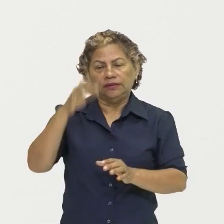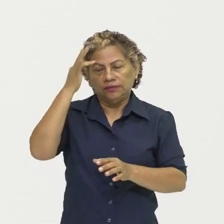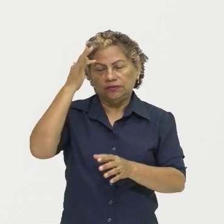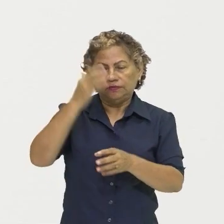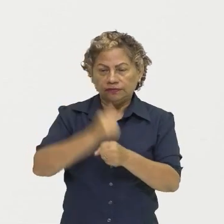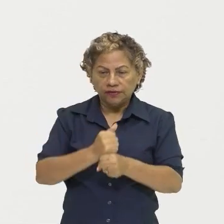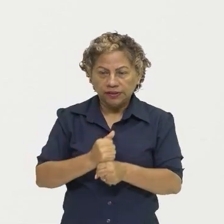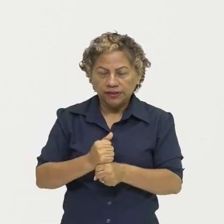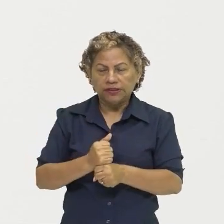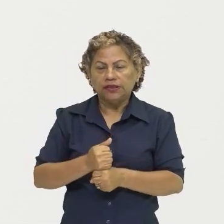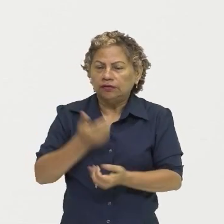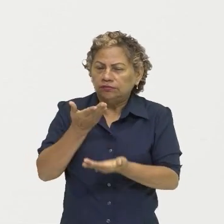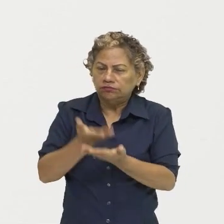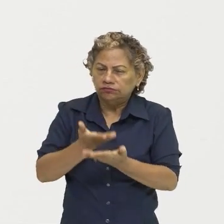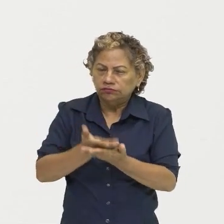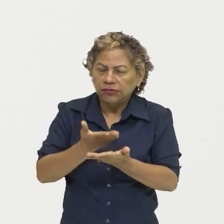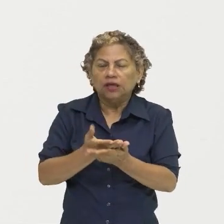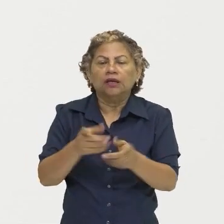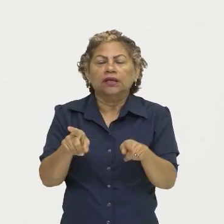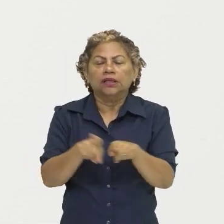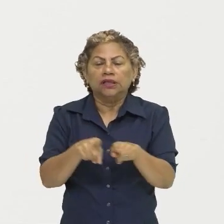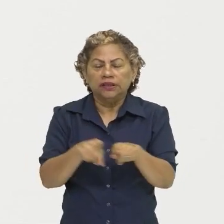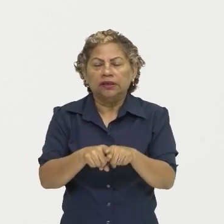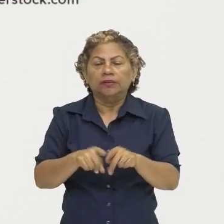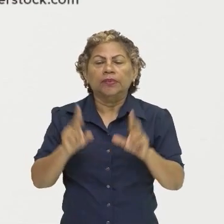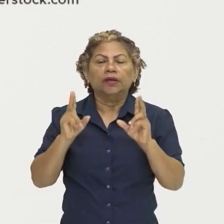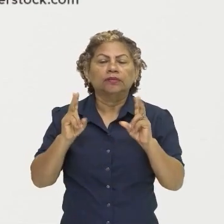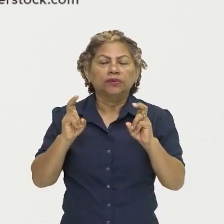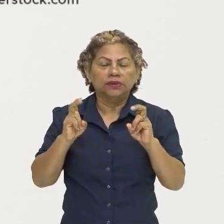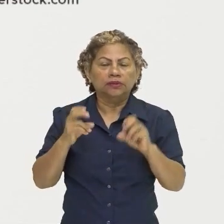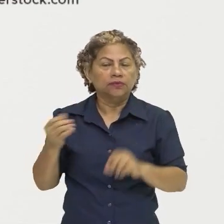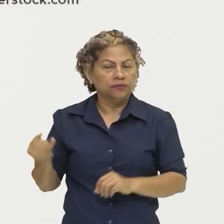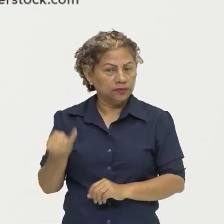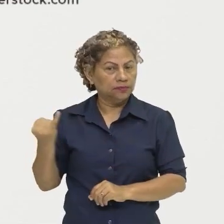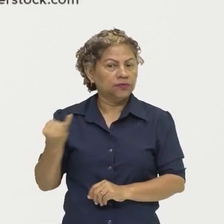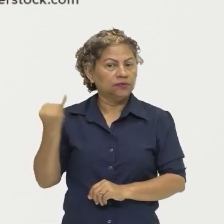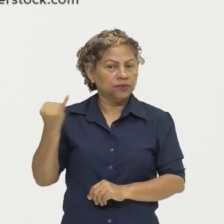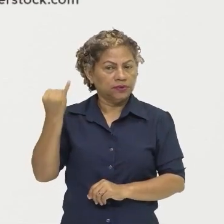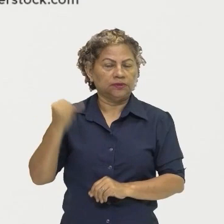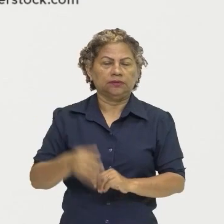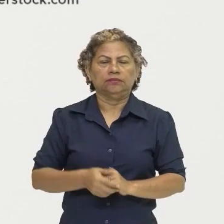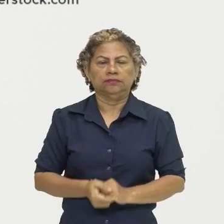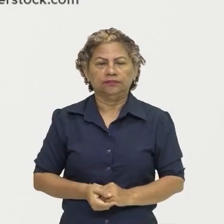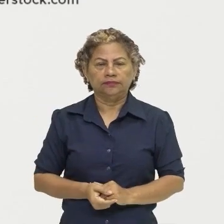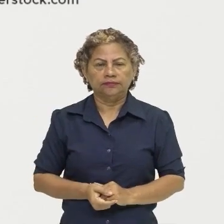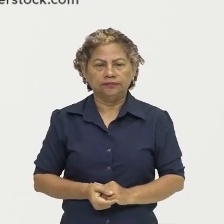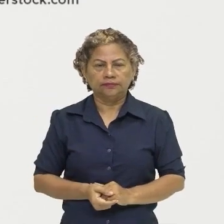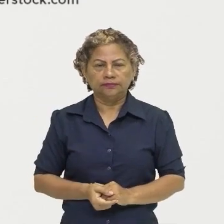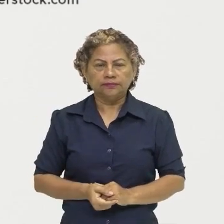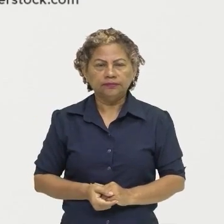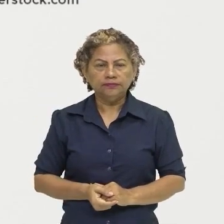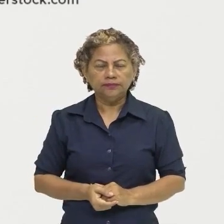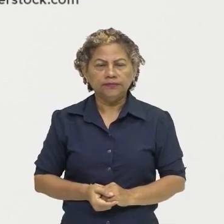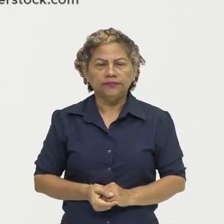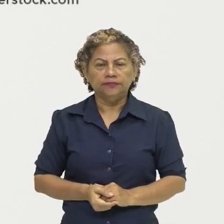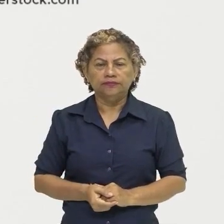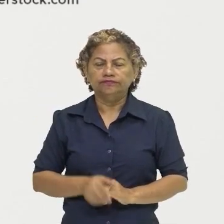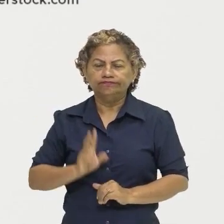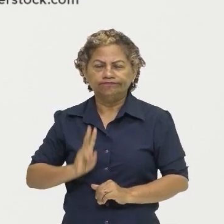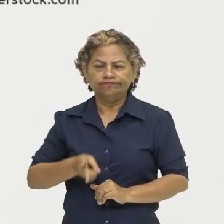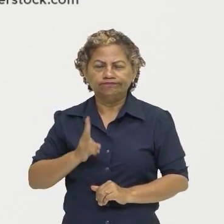nós vimos um outro assunto também muito importante, que é a